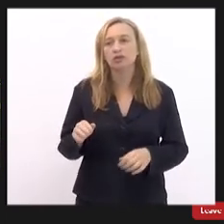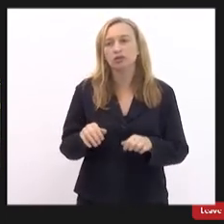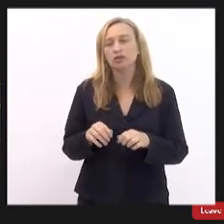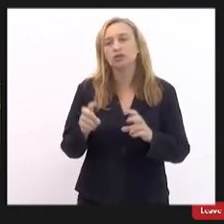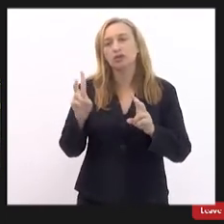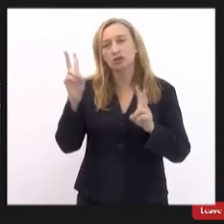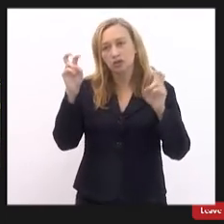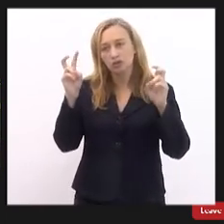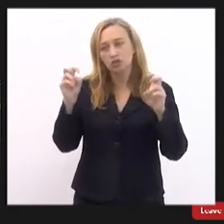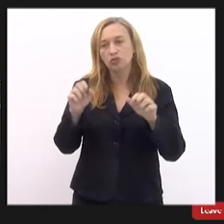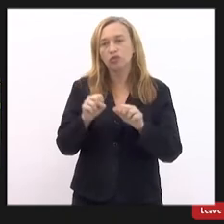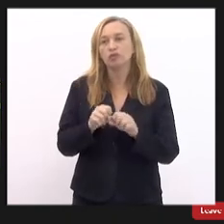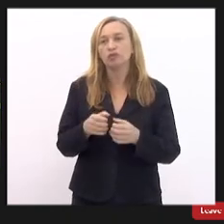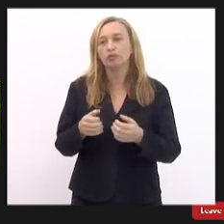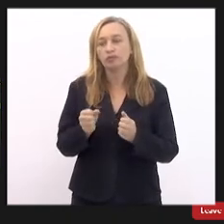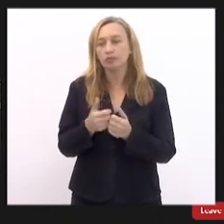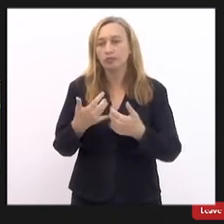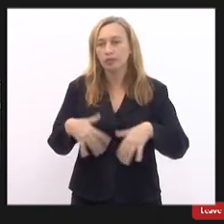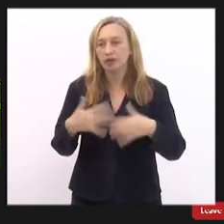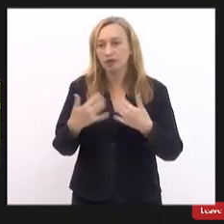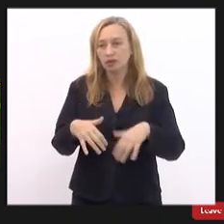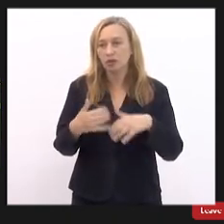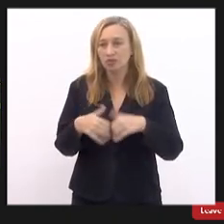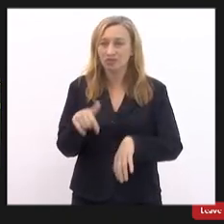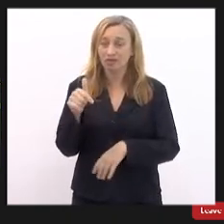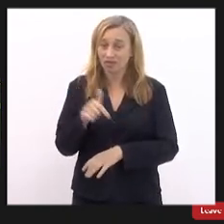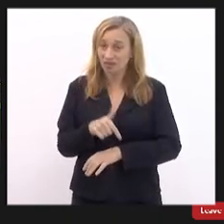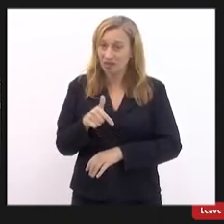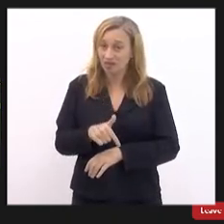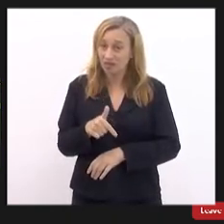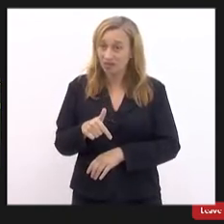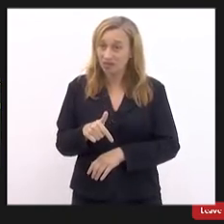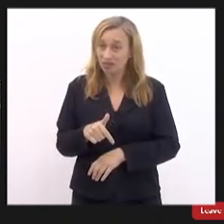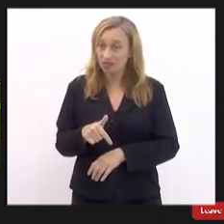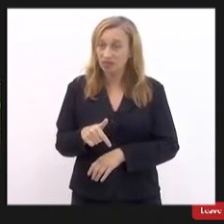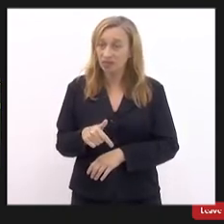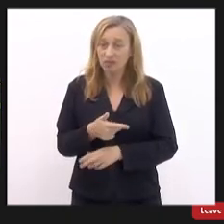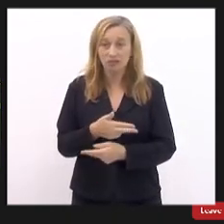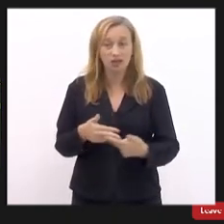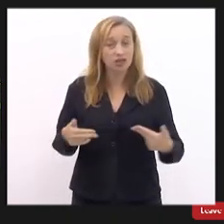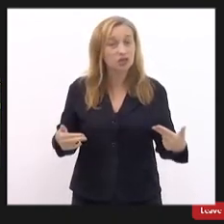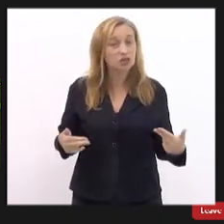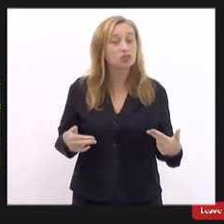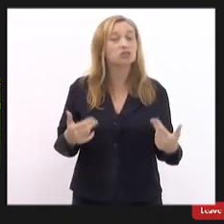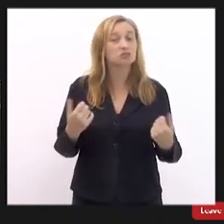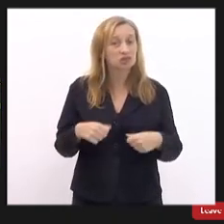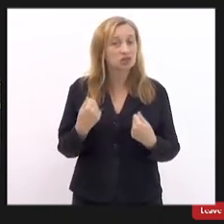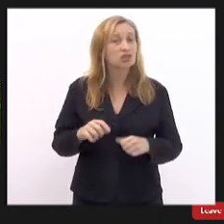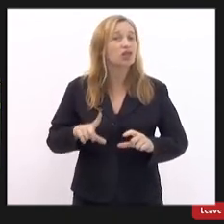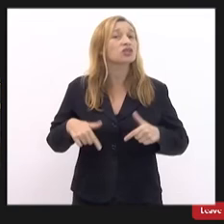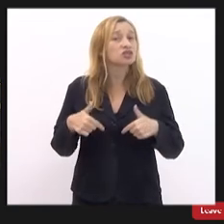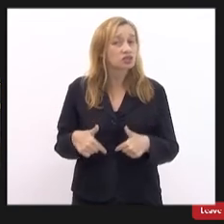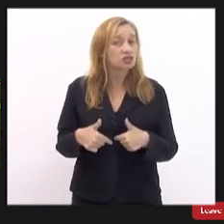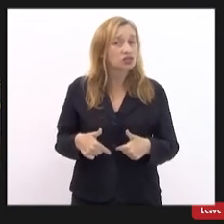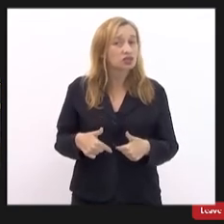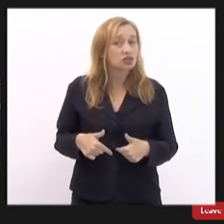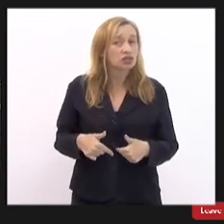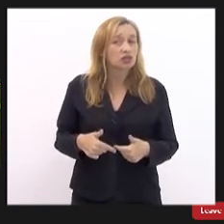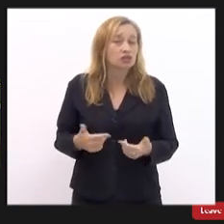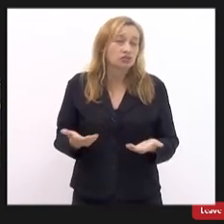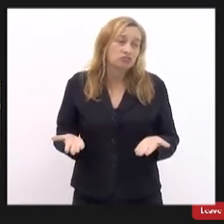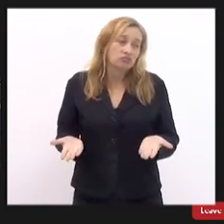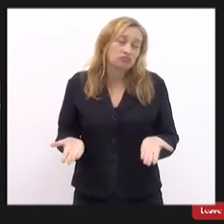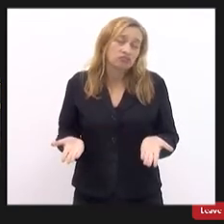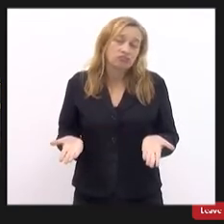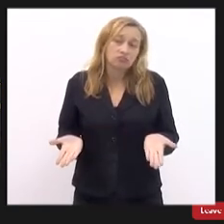Petrópolis, porque aqui é muita coisa a ser feita, entendeu? Nós ficamos assim,